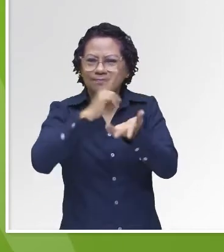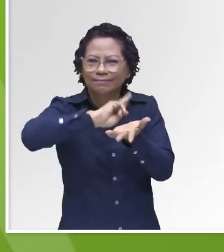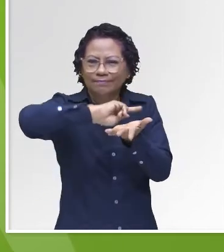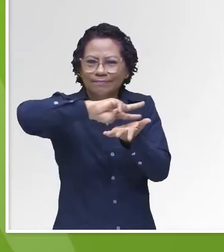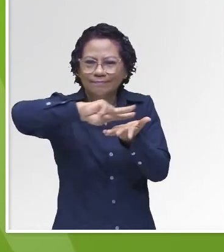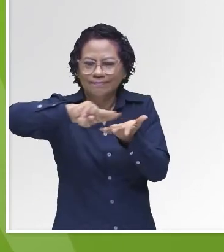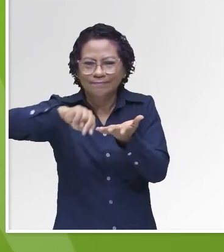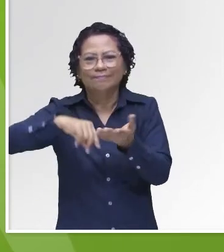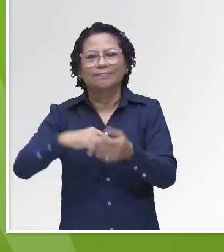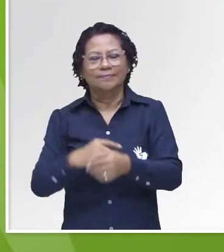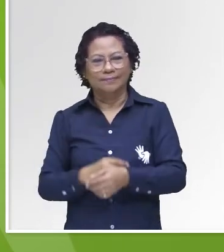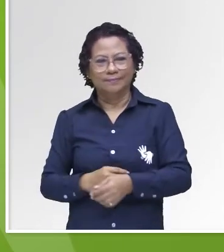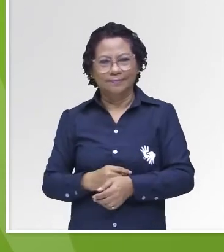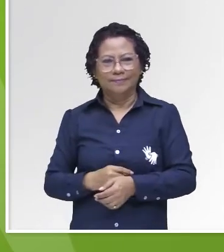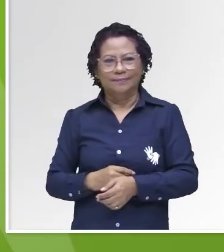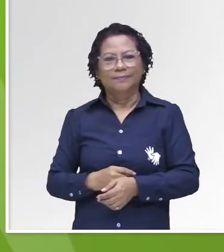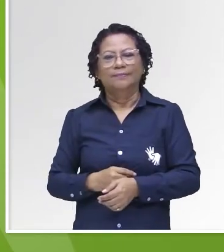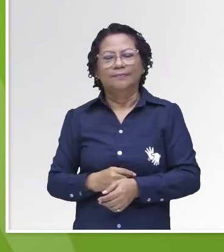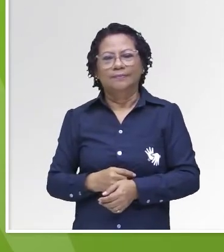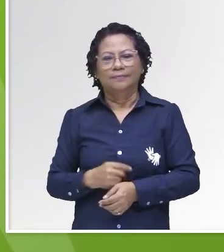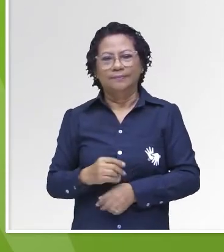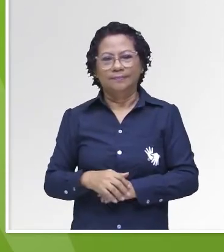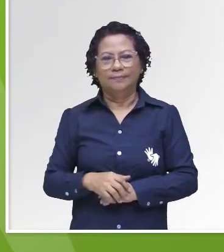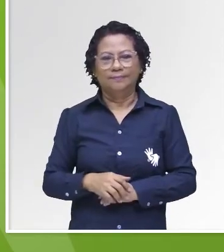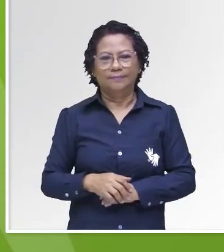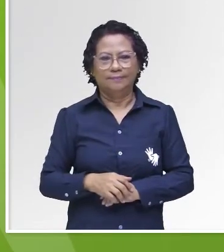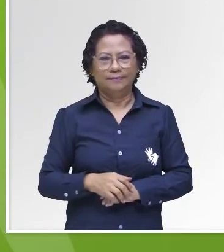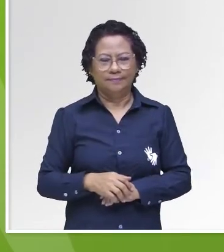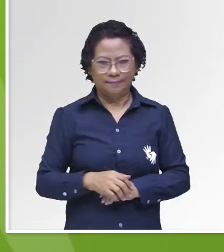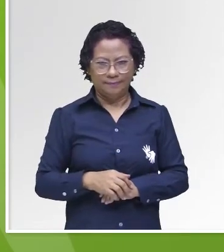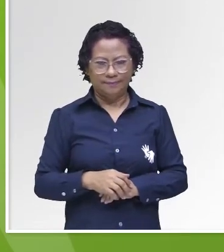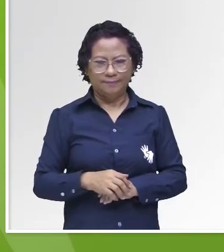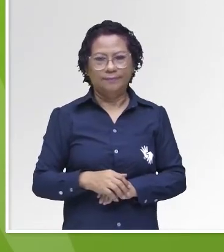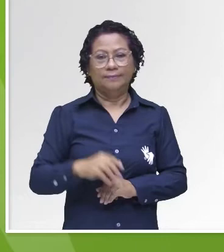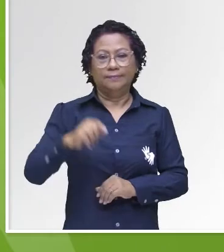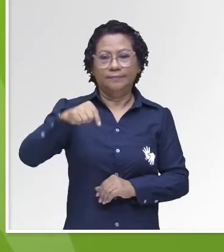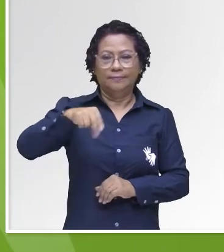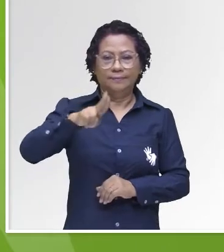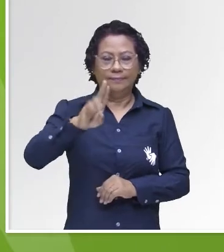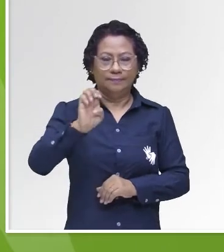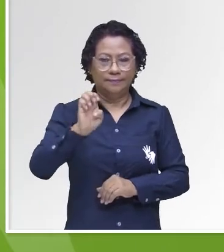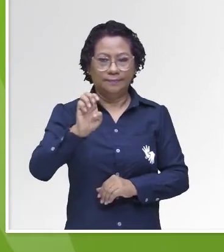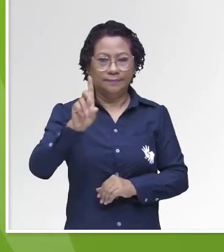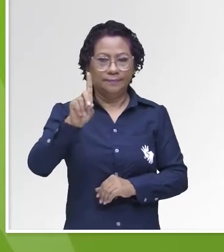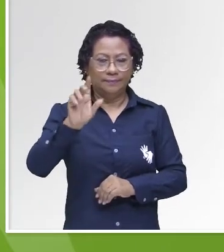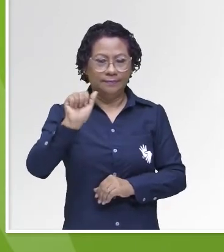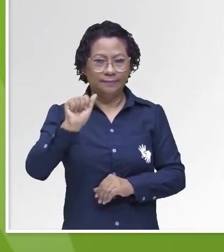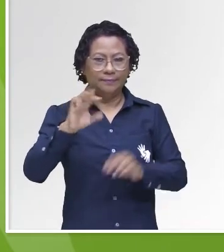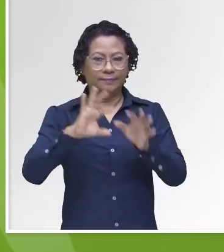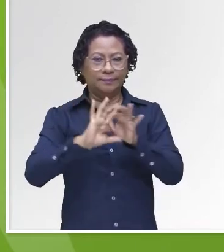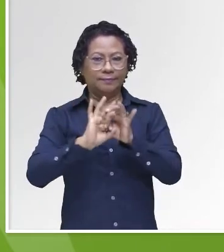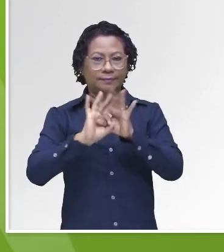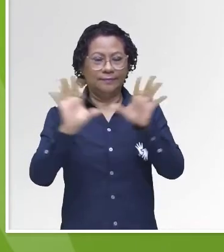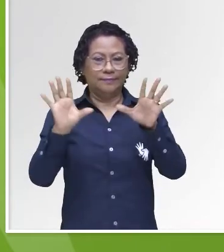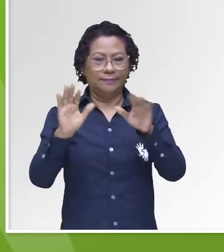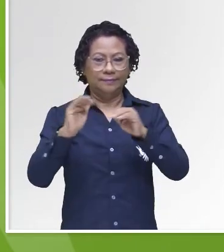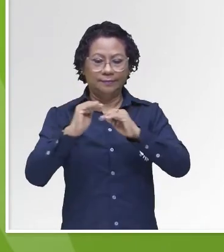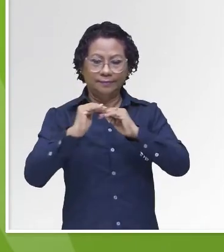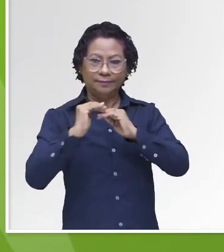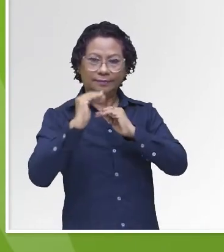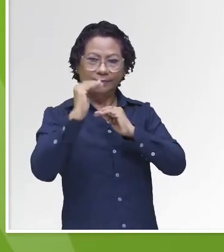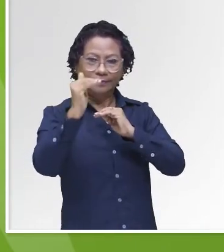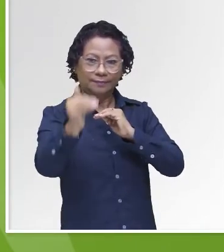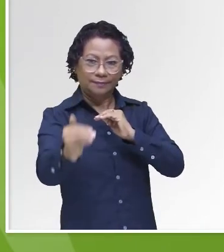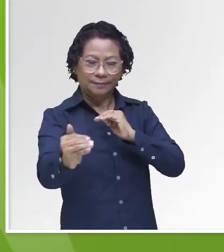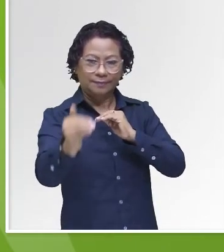é uniforme e na vertical é queda livre, beleza? Então vamos para a próxima cartela?